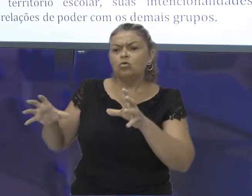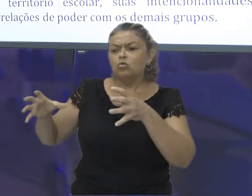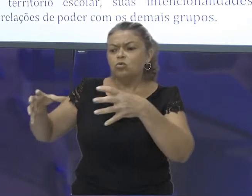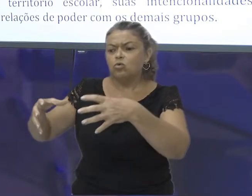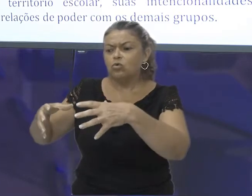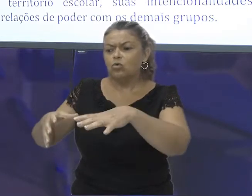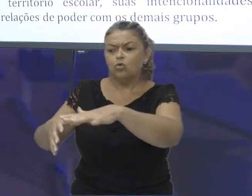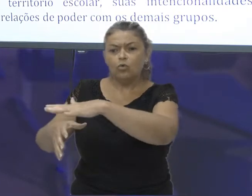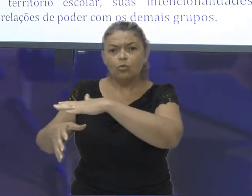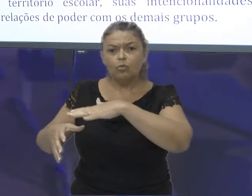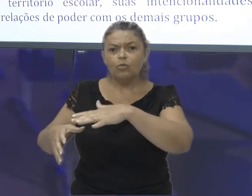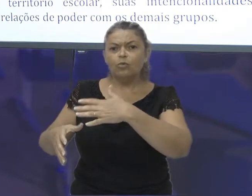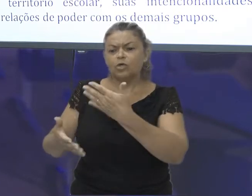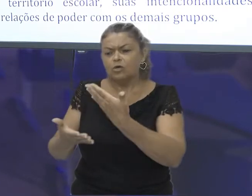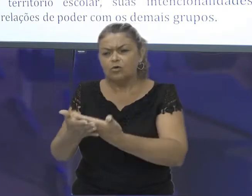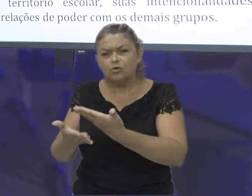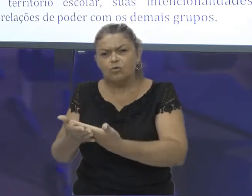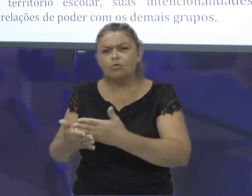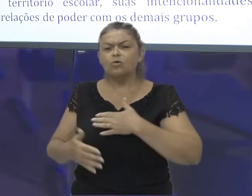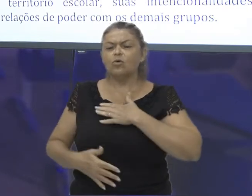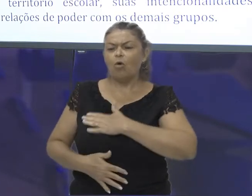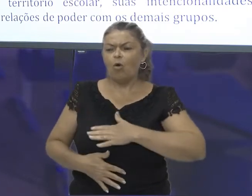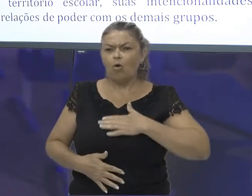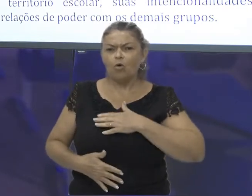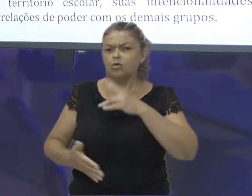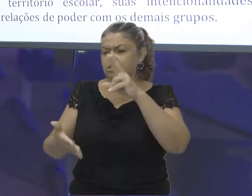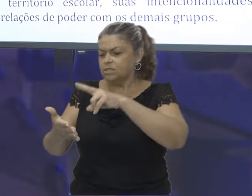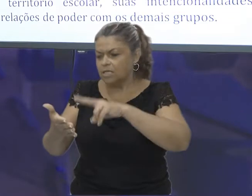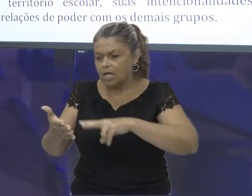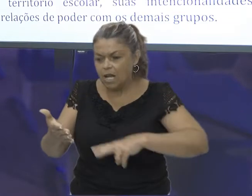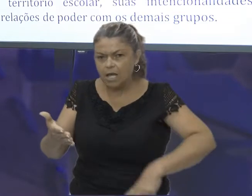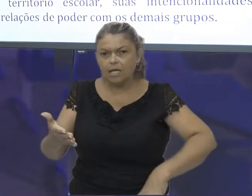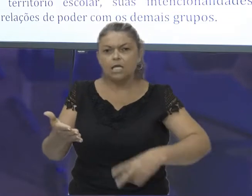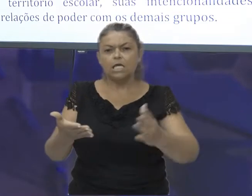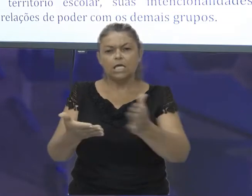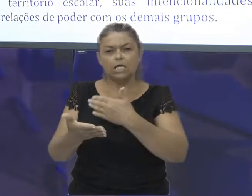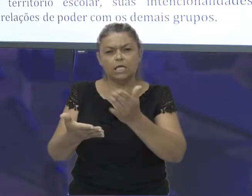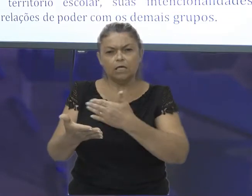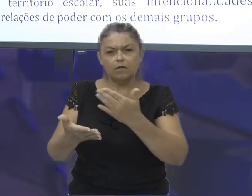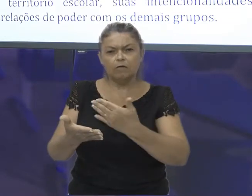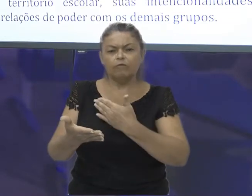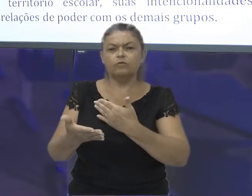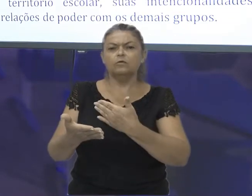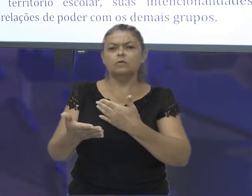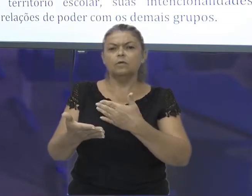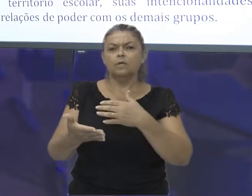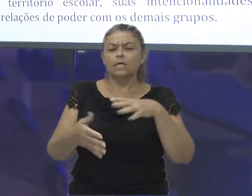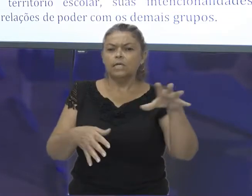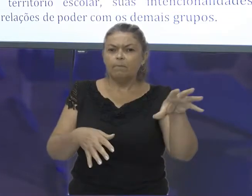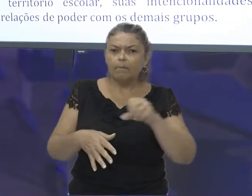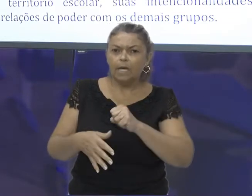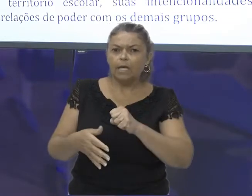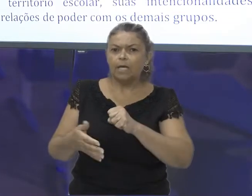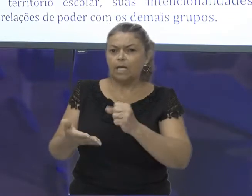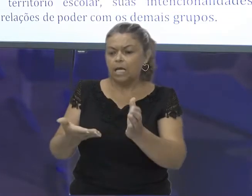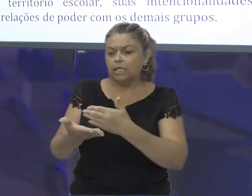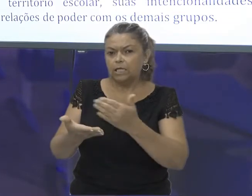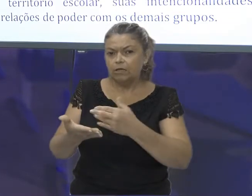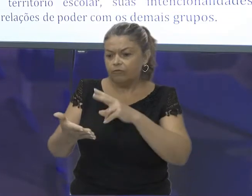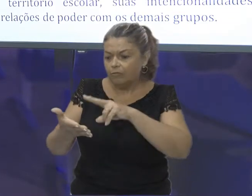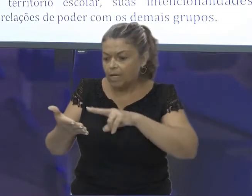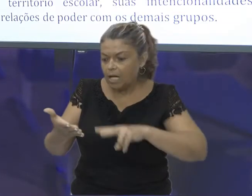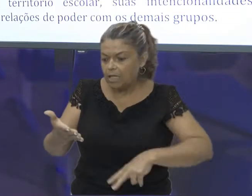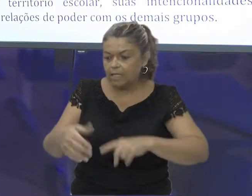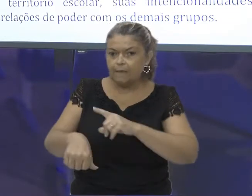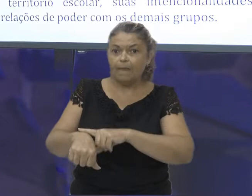de estudar, de ler livros, que pega durante o intervalo livros para ler. Tem também aquela galera